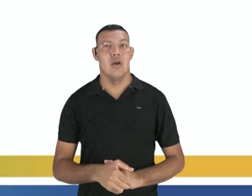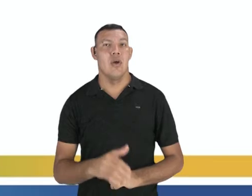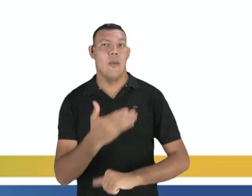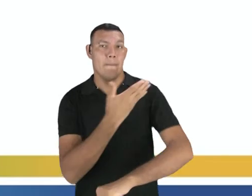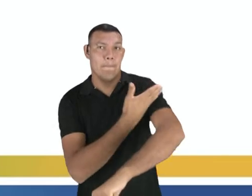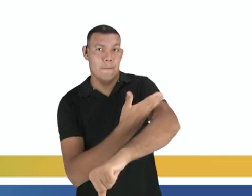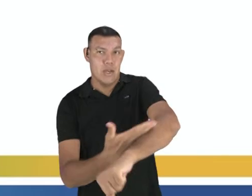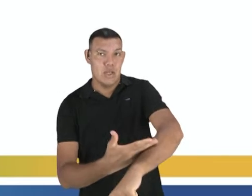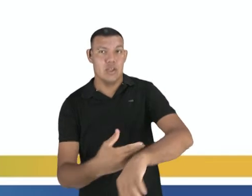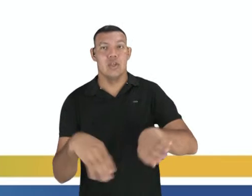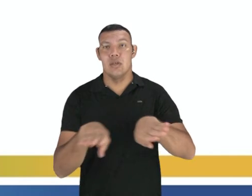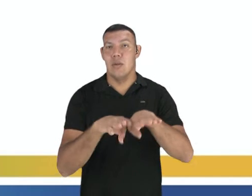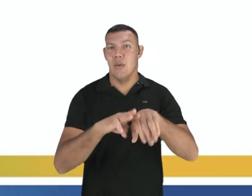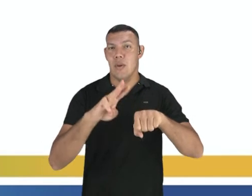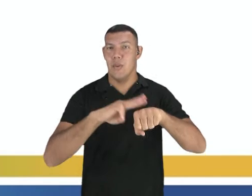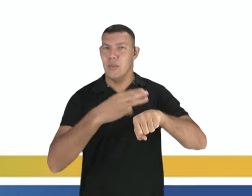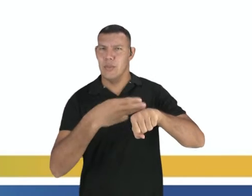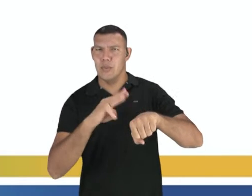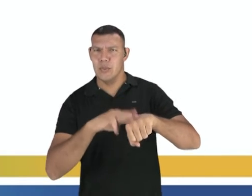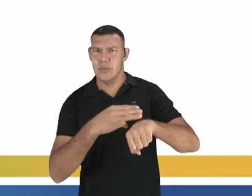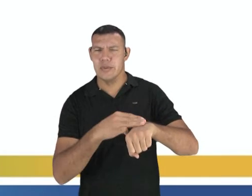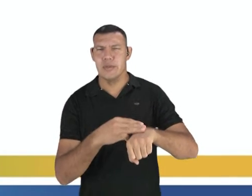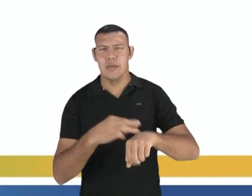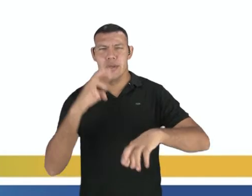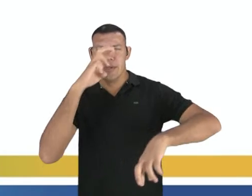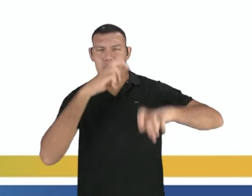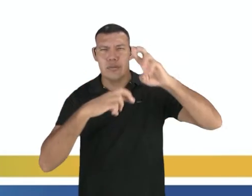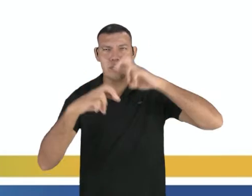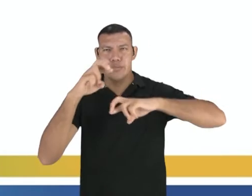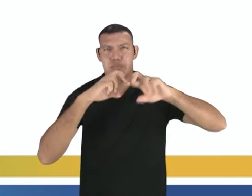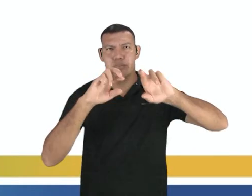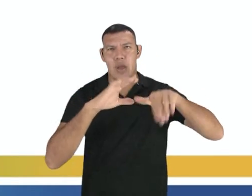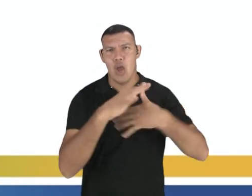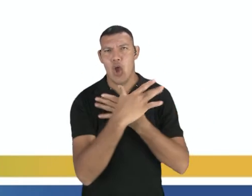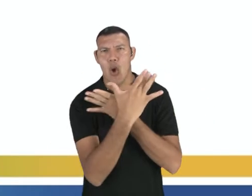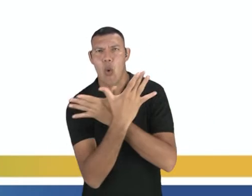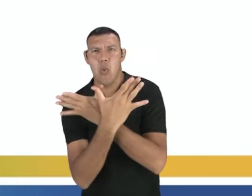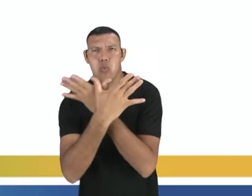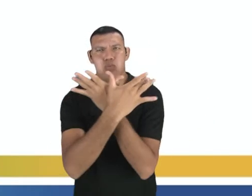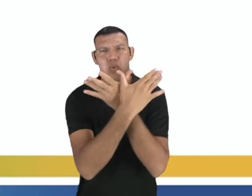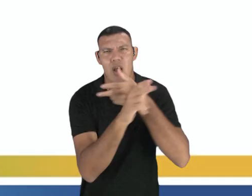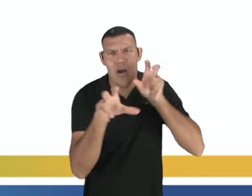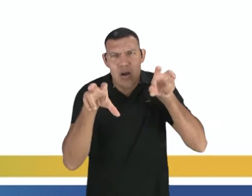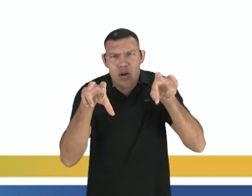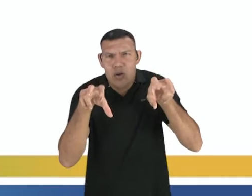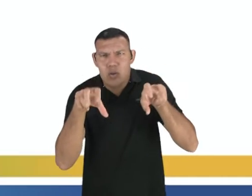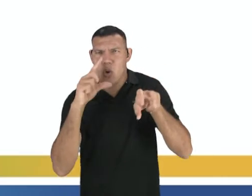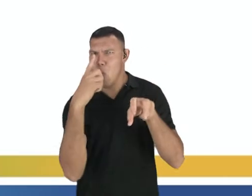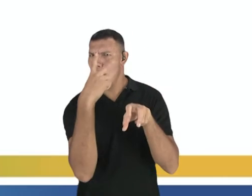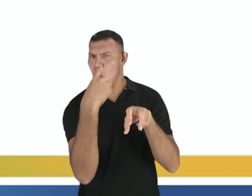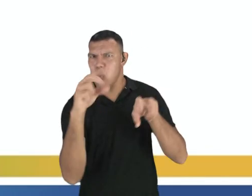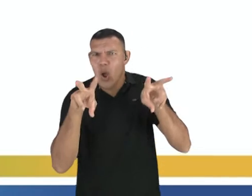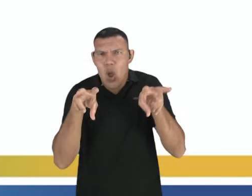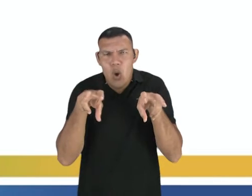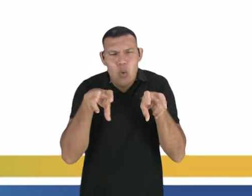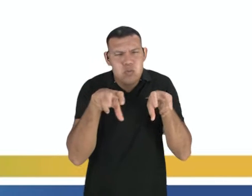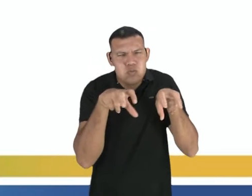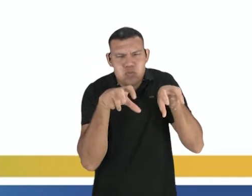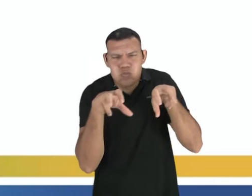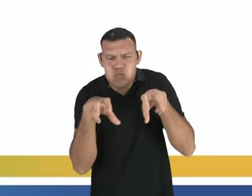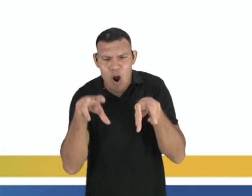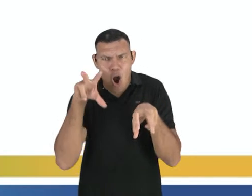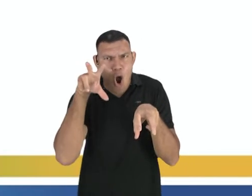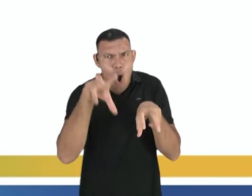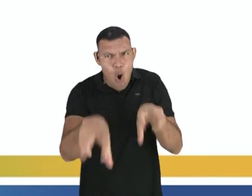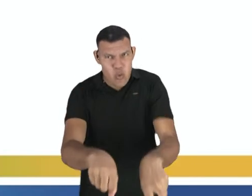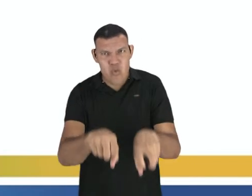coelhos brancos e coelhos marrons. E observa-se também que as aves de rapina, elas têm uma facilidade muito maior em predar